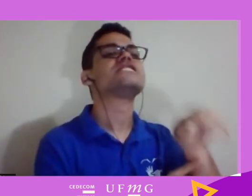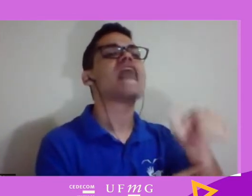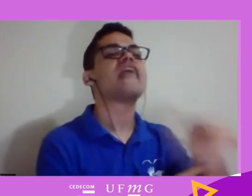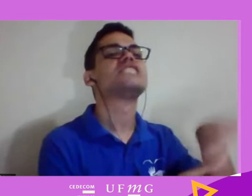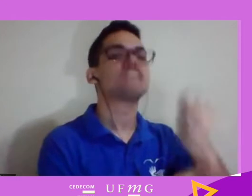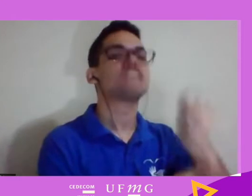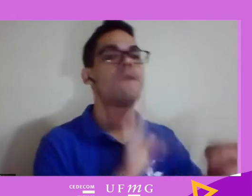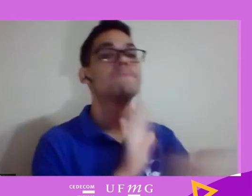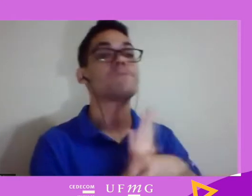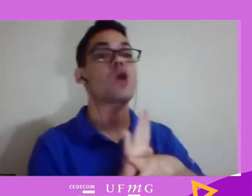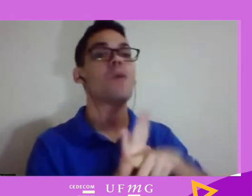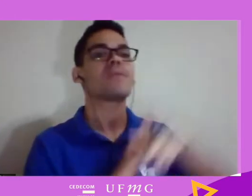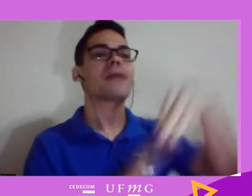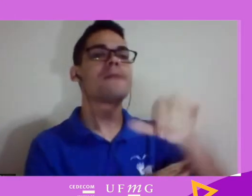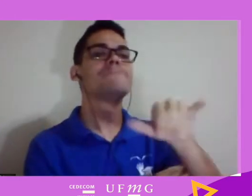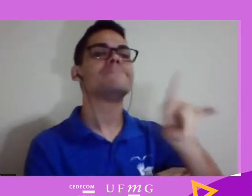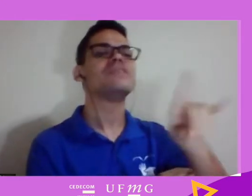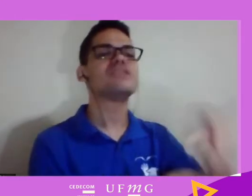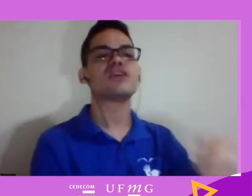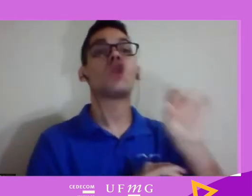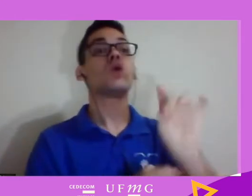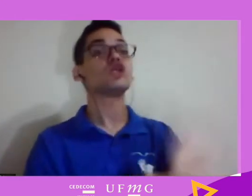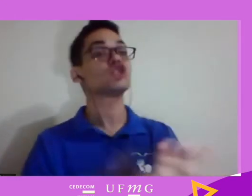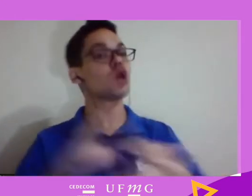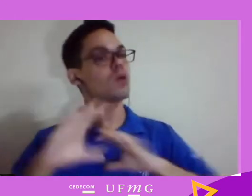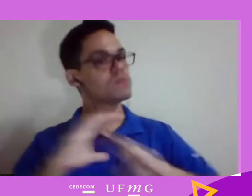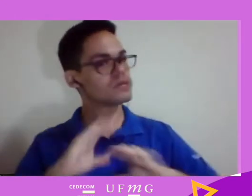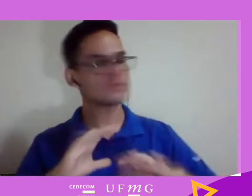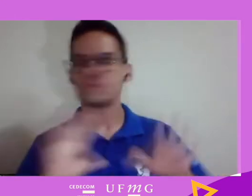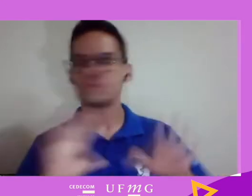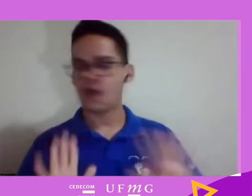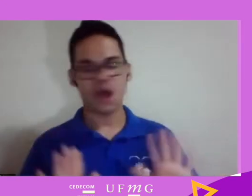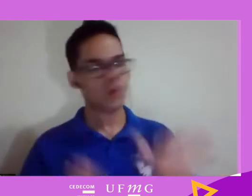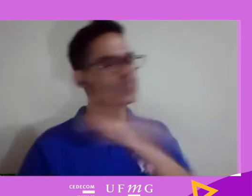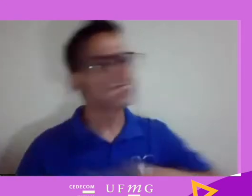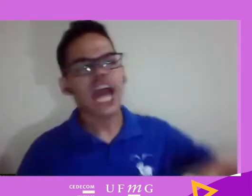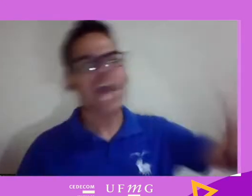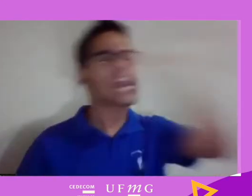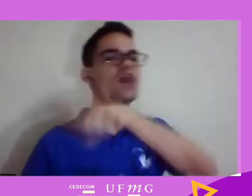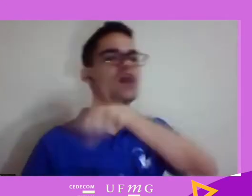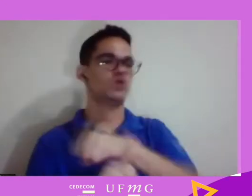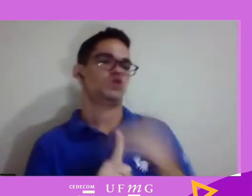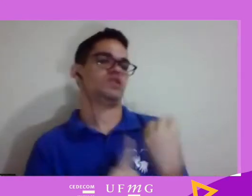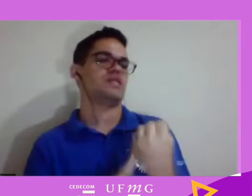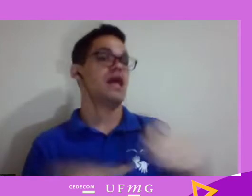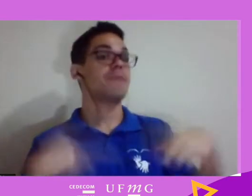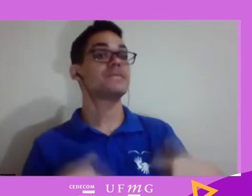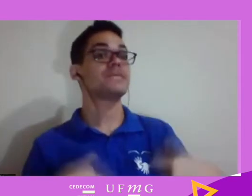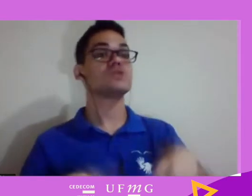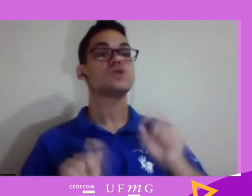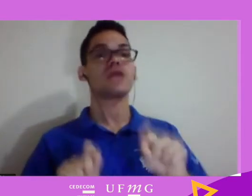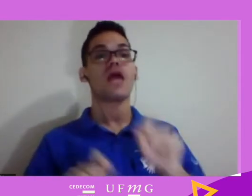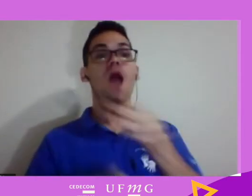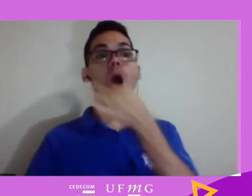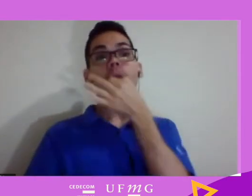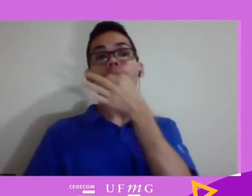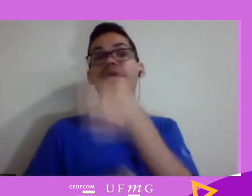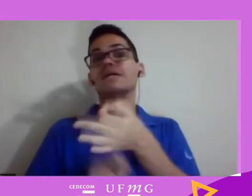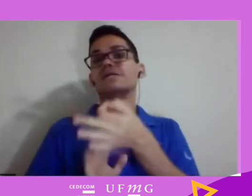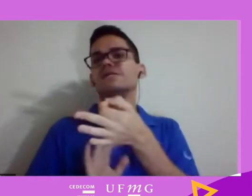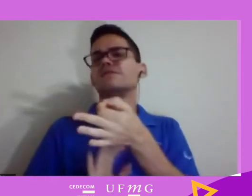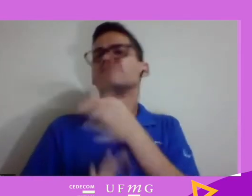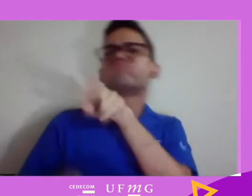sociedade como um todo, para a gente se tornar mais crítico e mais perspicaz com o que a gente está consumindo e